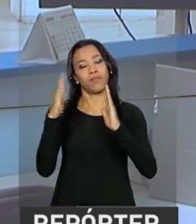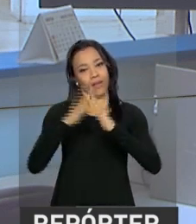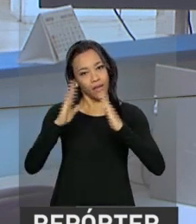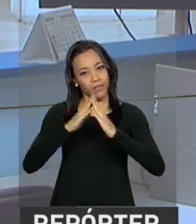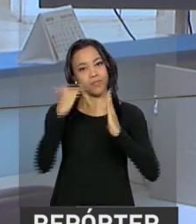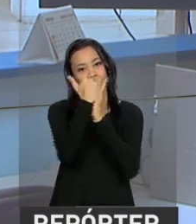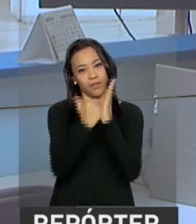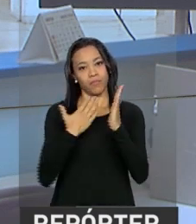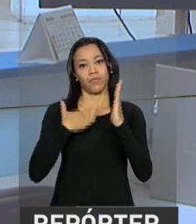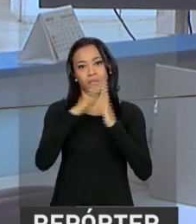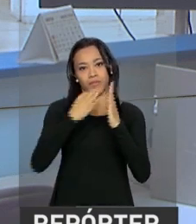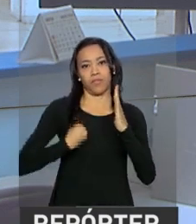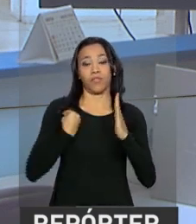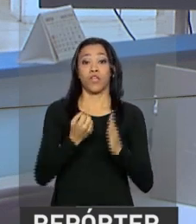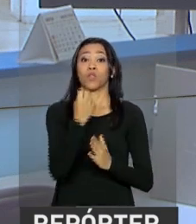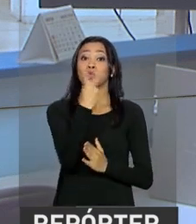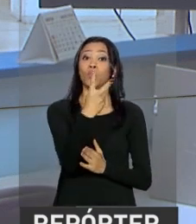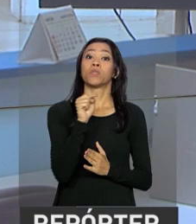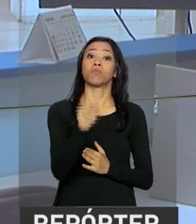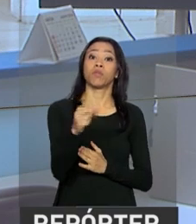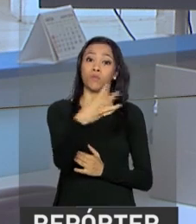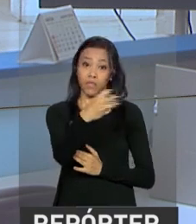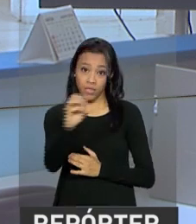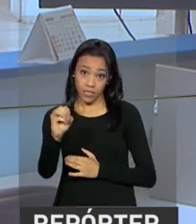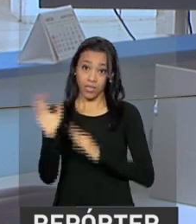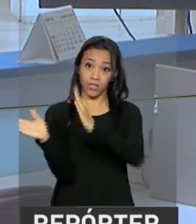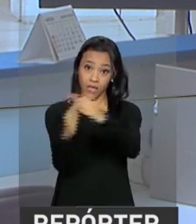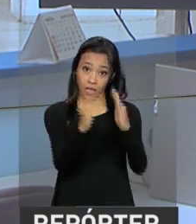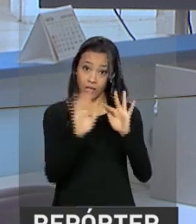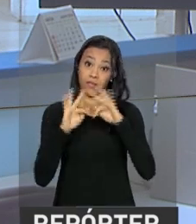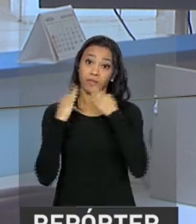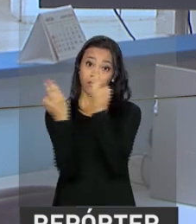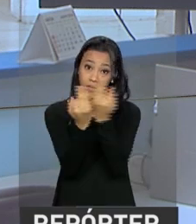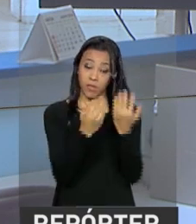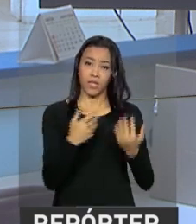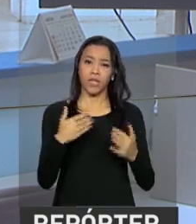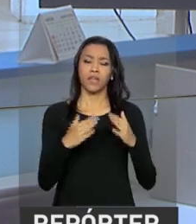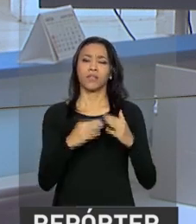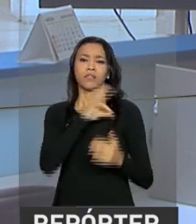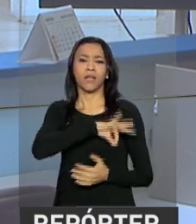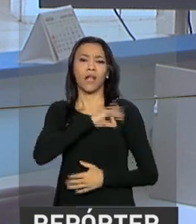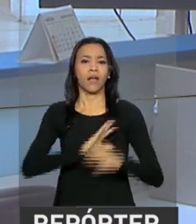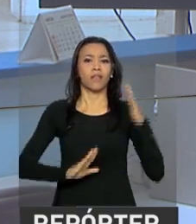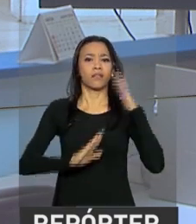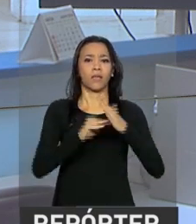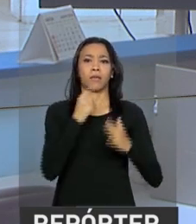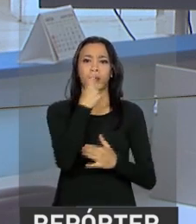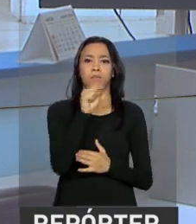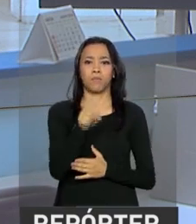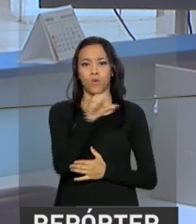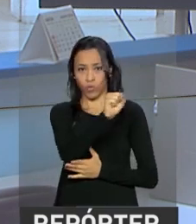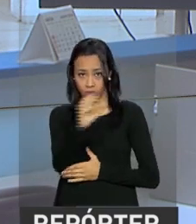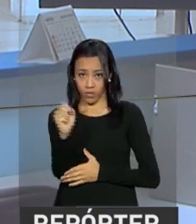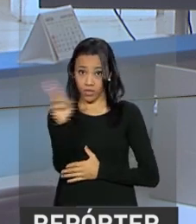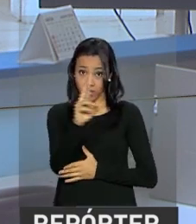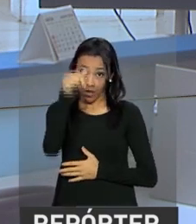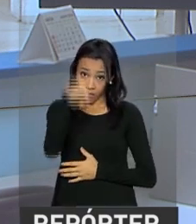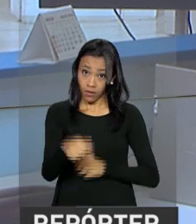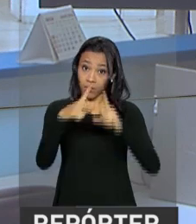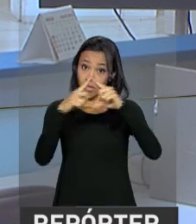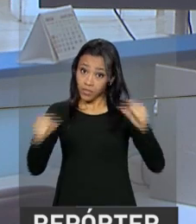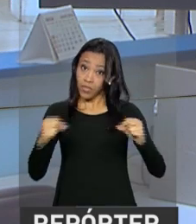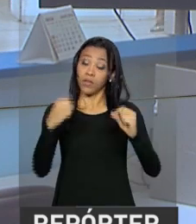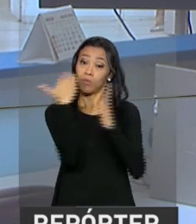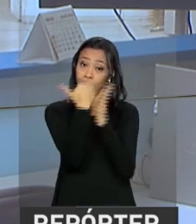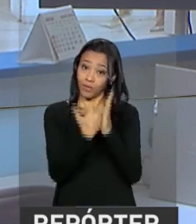Vida. Foram entregues 2.300 casas para famílias com renda mensal de até R$ 1.800. No Distrito Federal, o